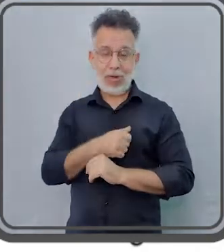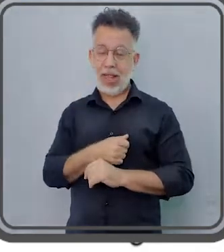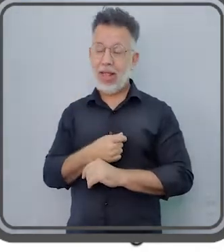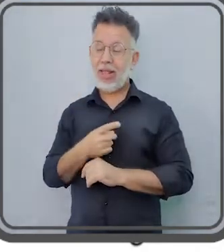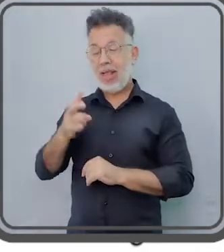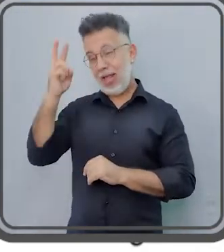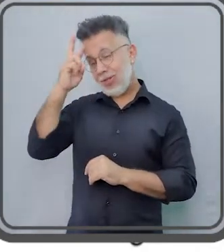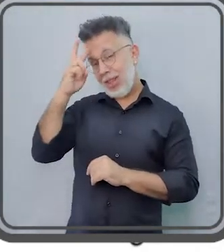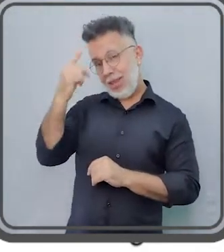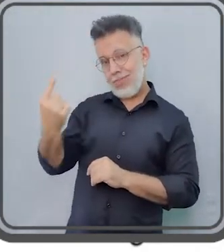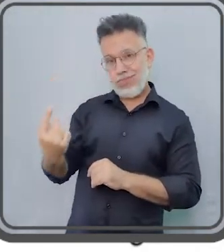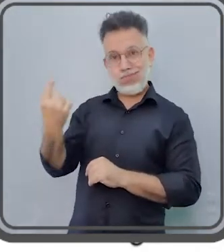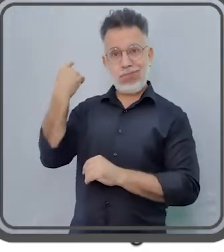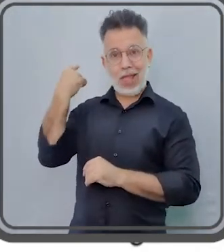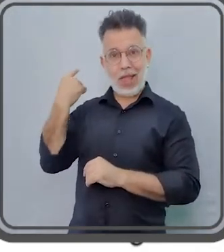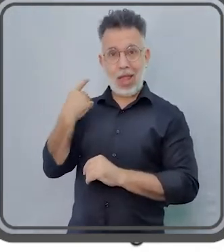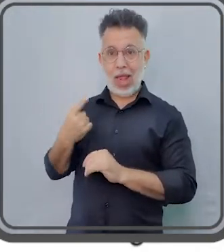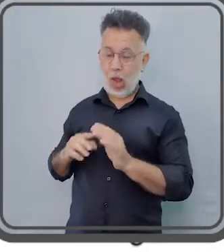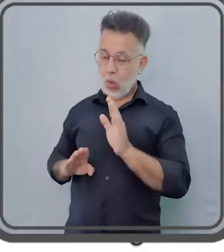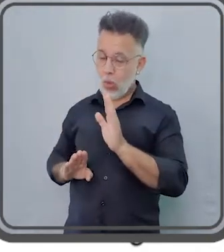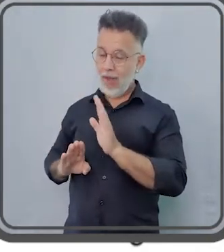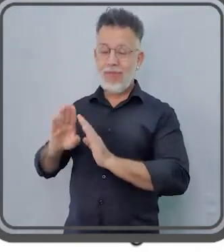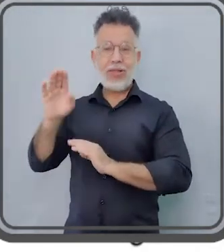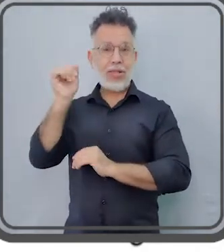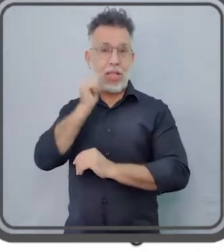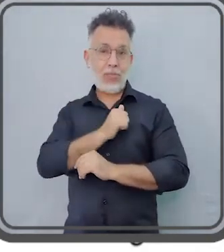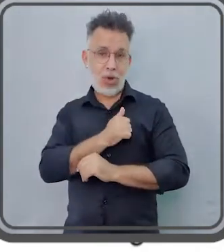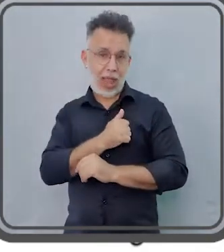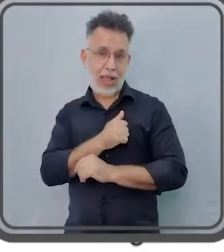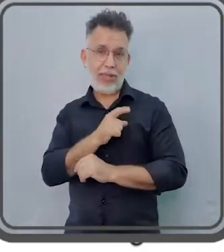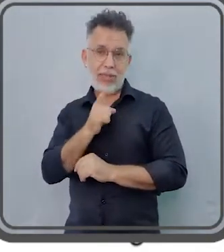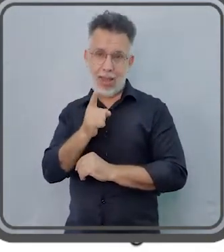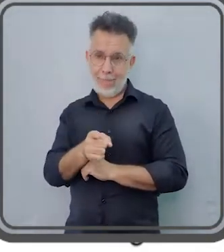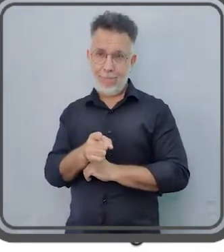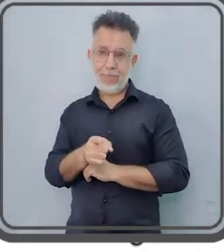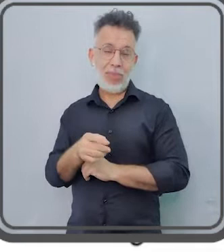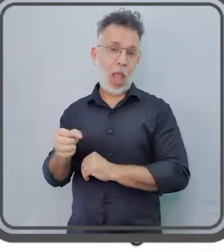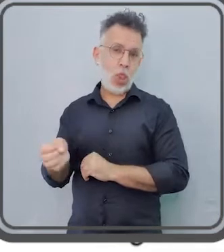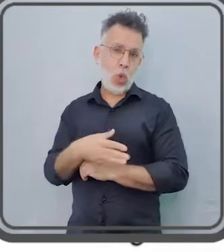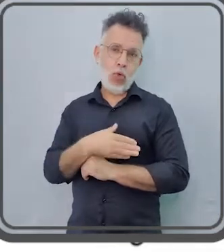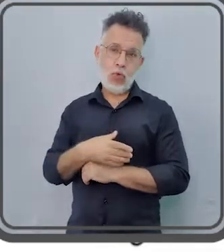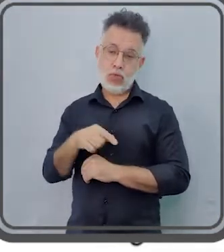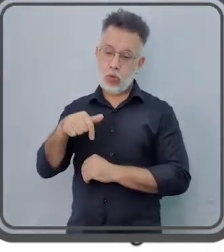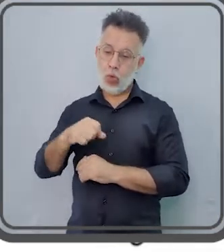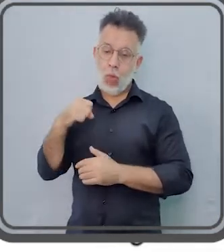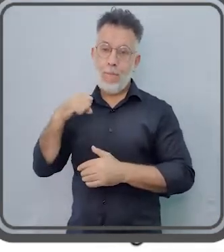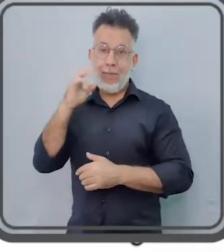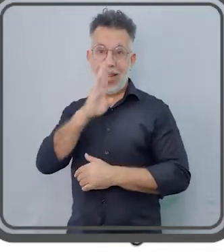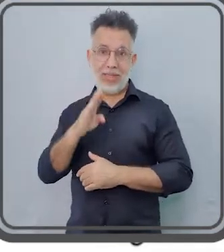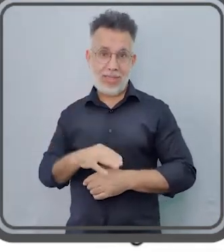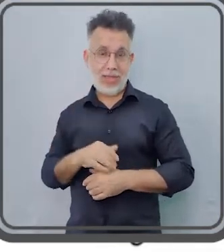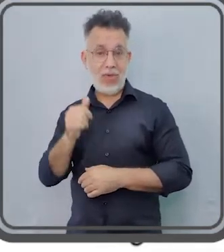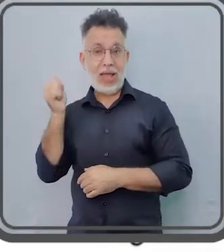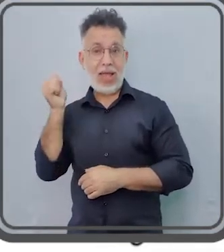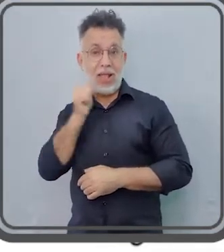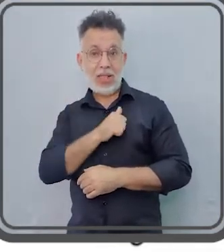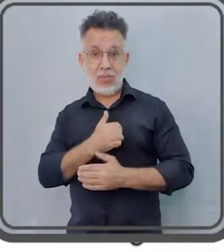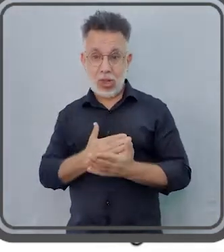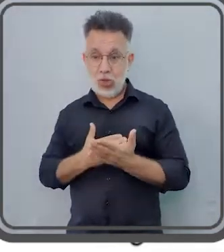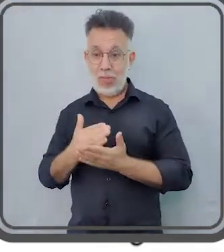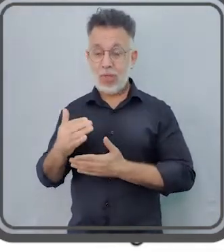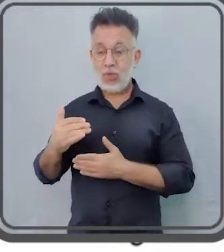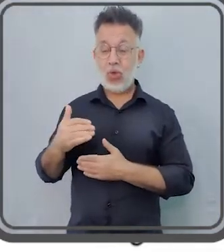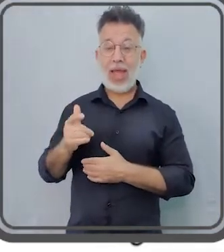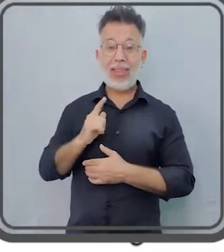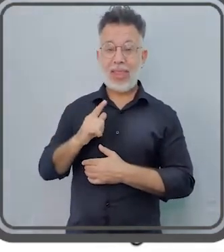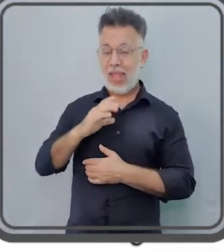o avanço das mulheres é razoavelmente novo, né? No Brasil, as mulheres passaram a ter CPF na década de 70, assim, em